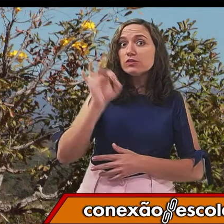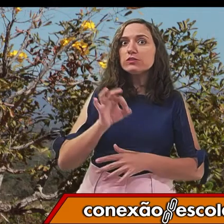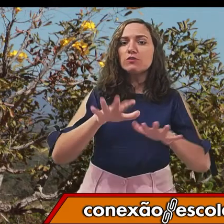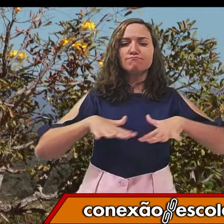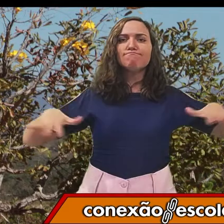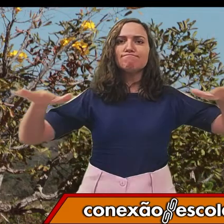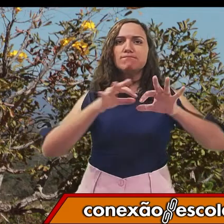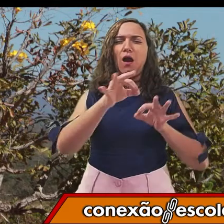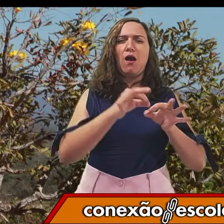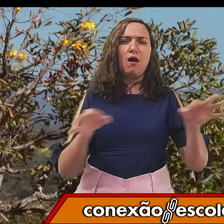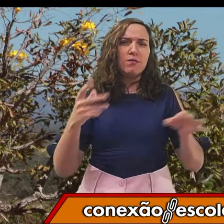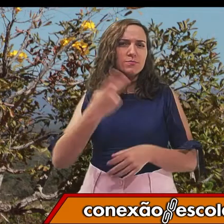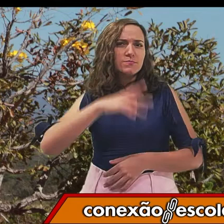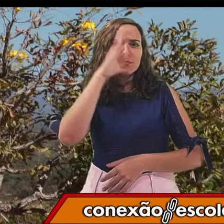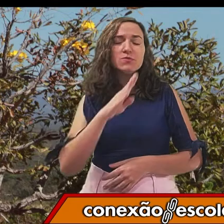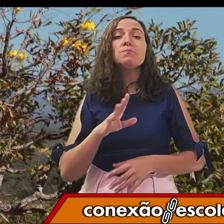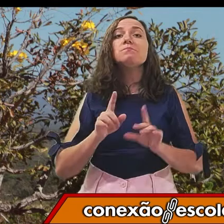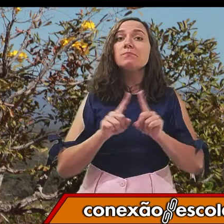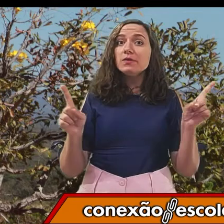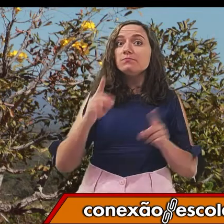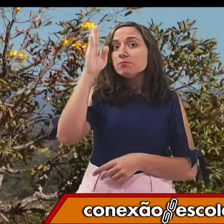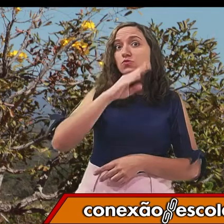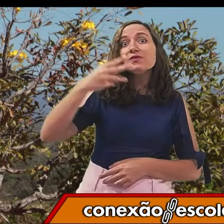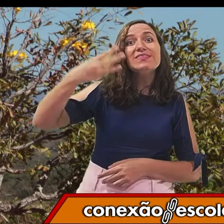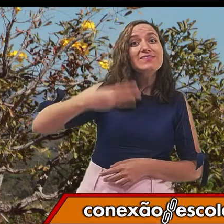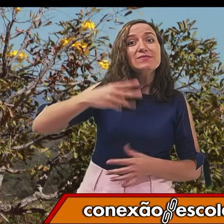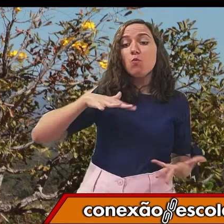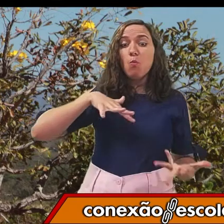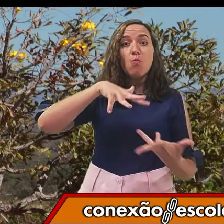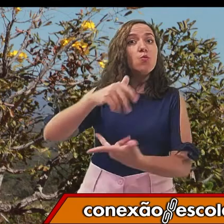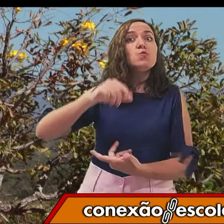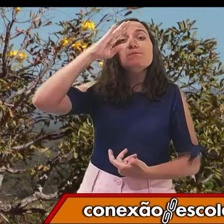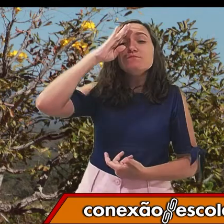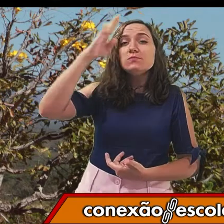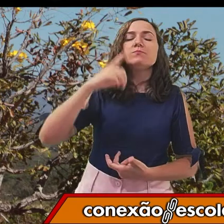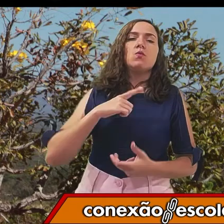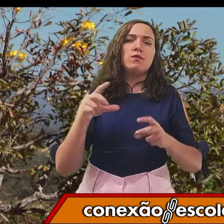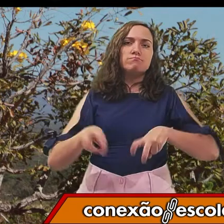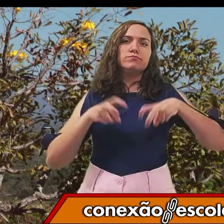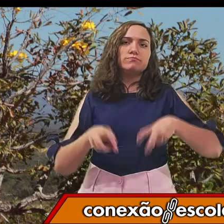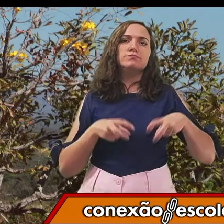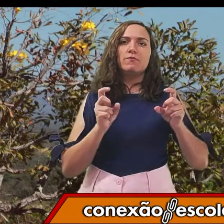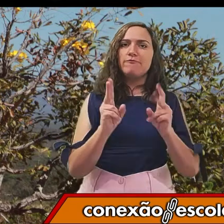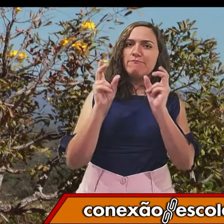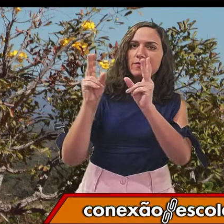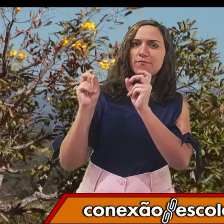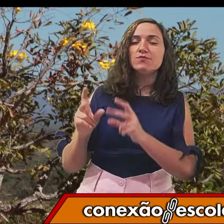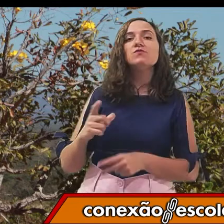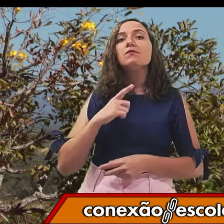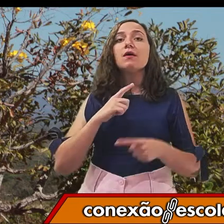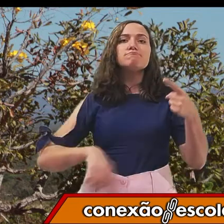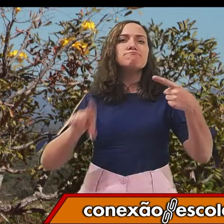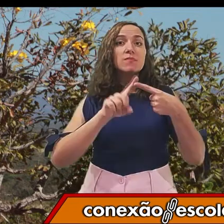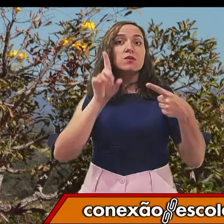o Brasil é o terceiro e maior exportador de produtos agrícolas do mundo, atrás apenas dos Estados